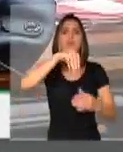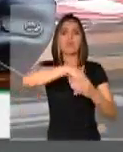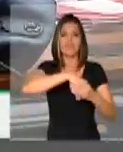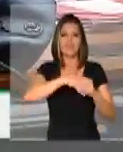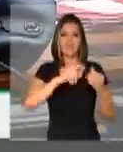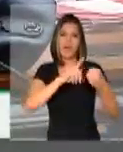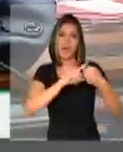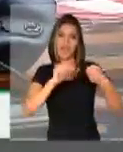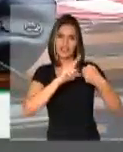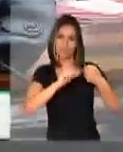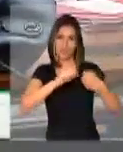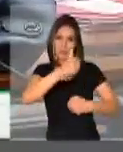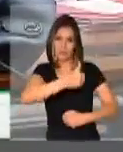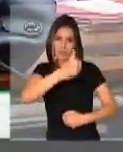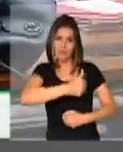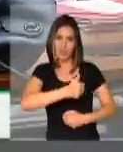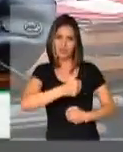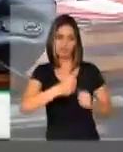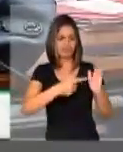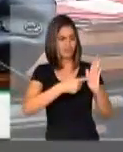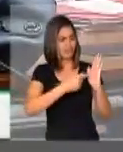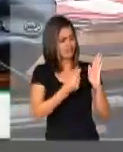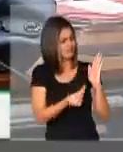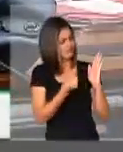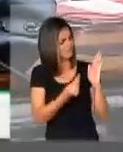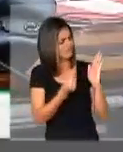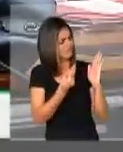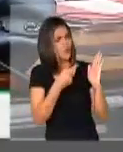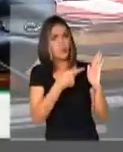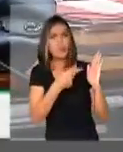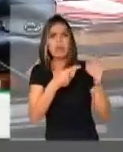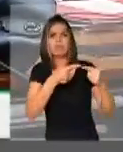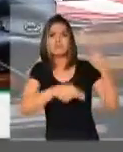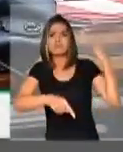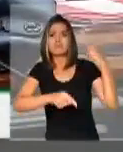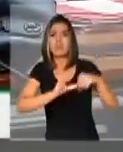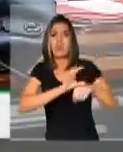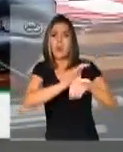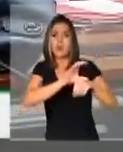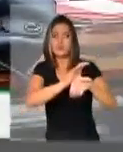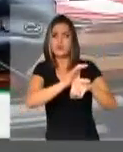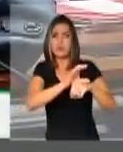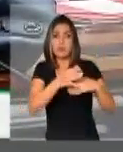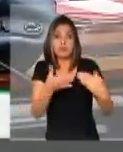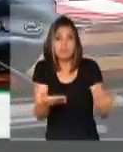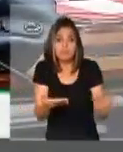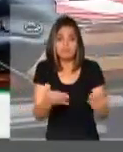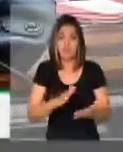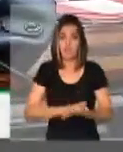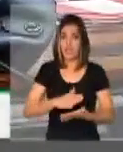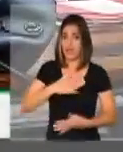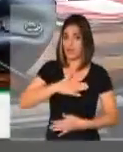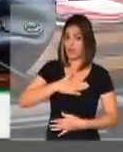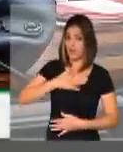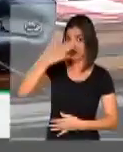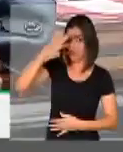da PEC uma inconstitucionalidade, na medida que, na minha compreensão,